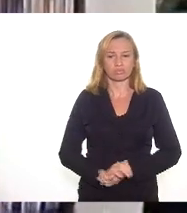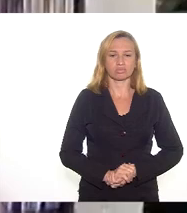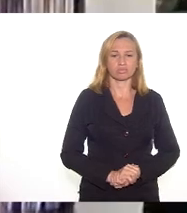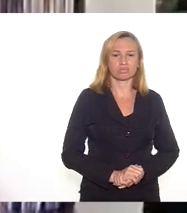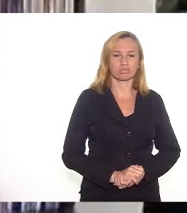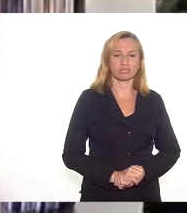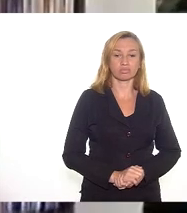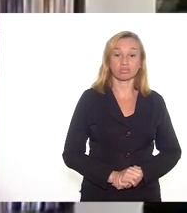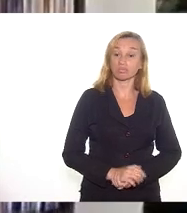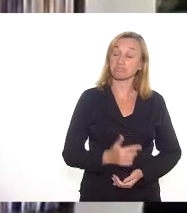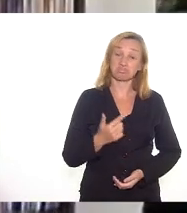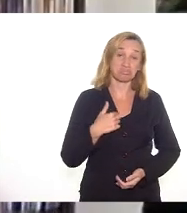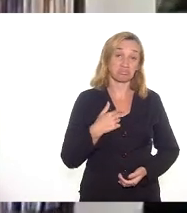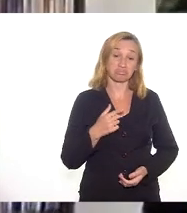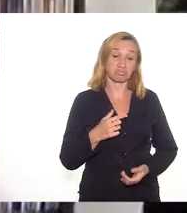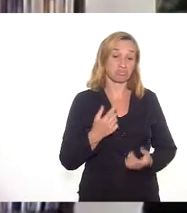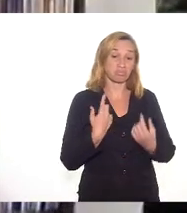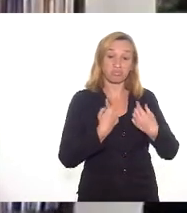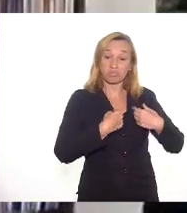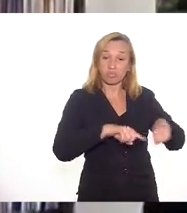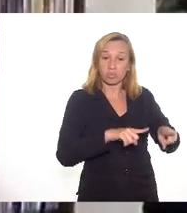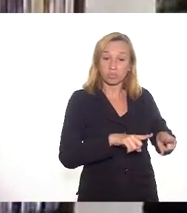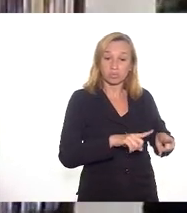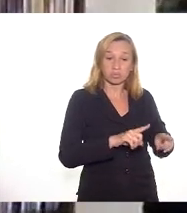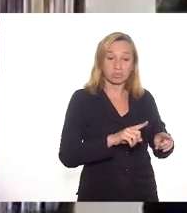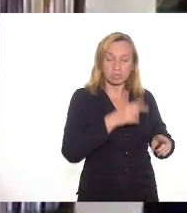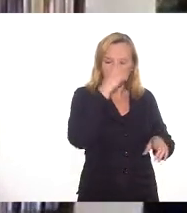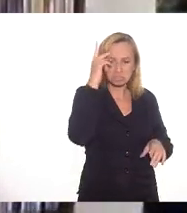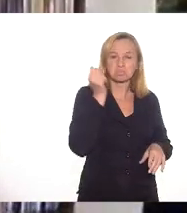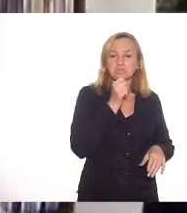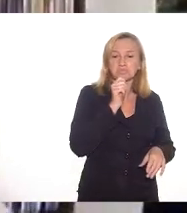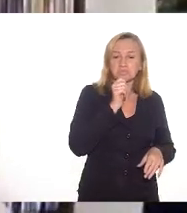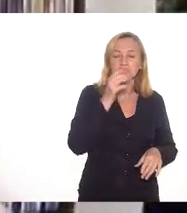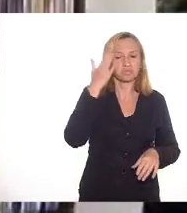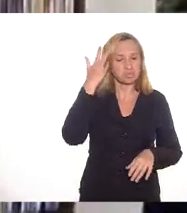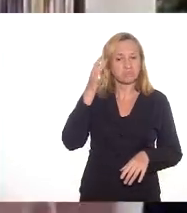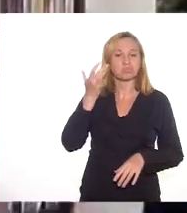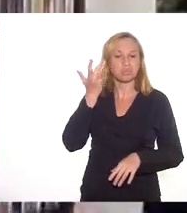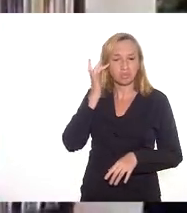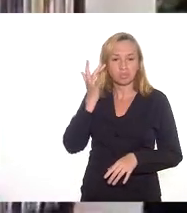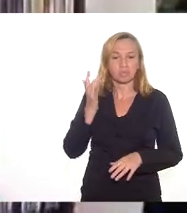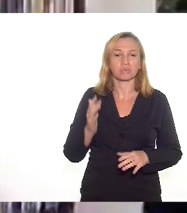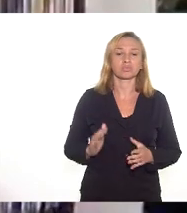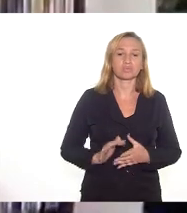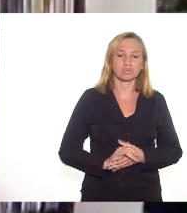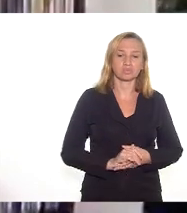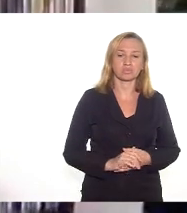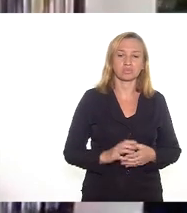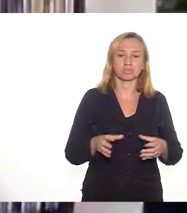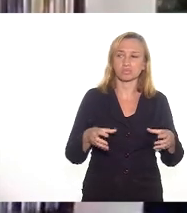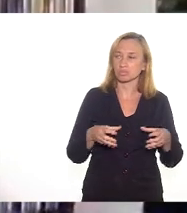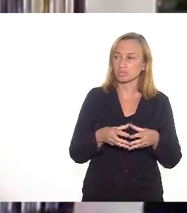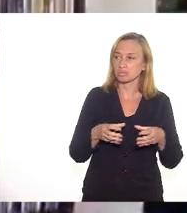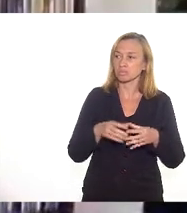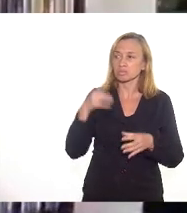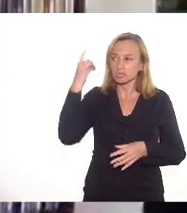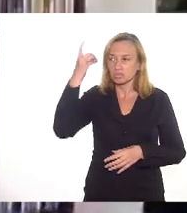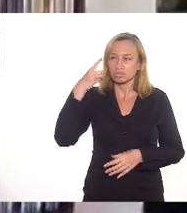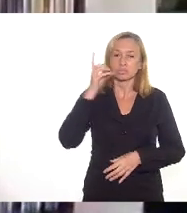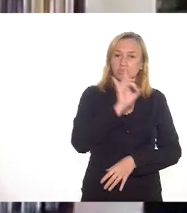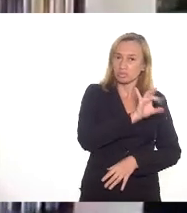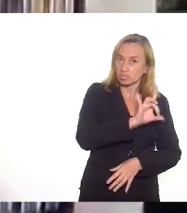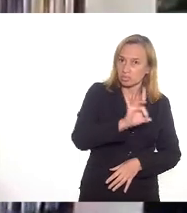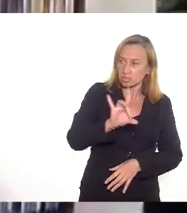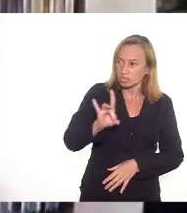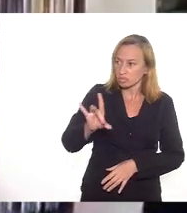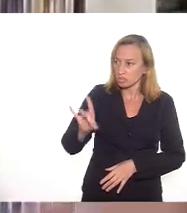não desrespeito ninguém, porque eu acho que no parlamento a gente tem que considerar que cada um